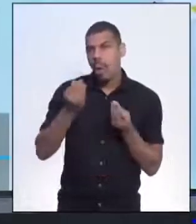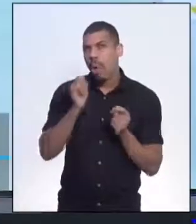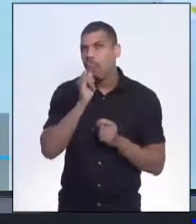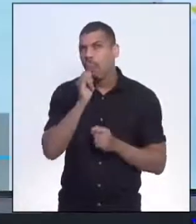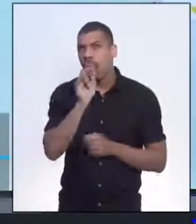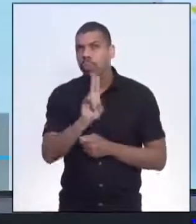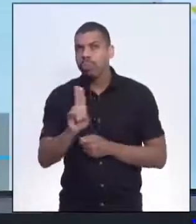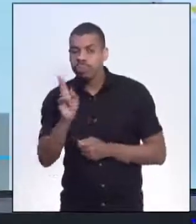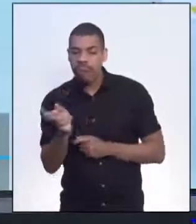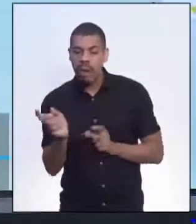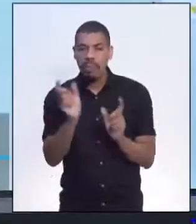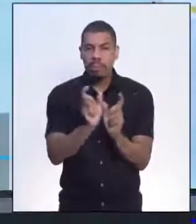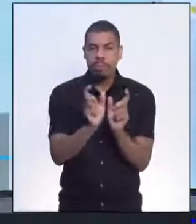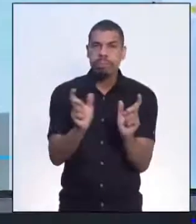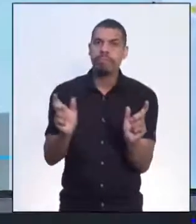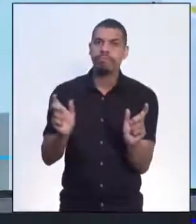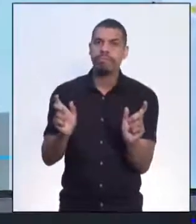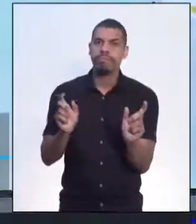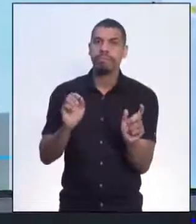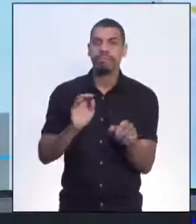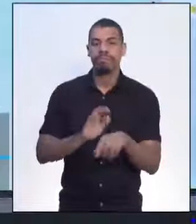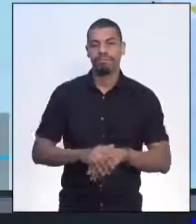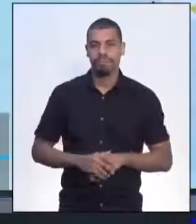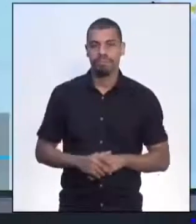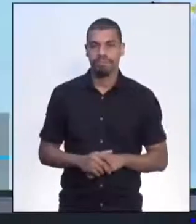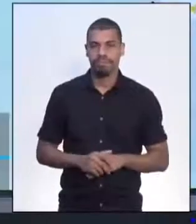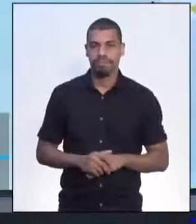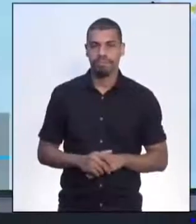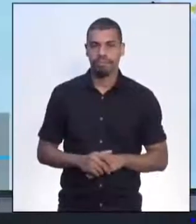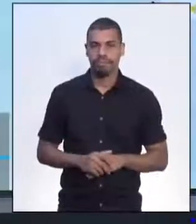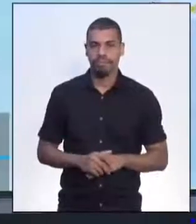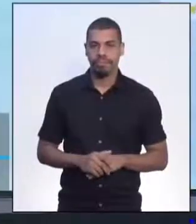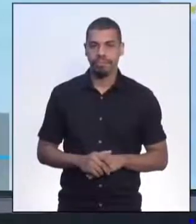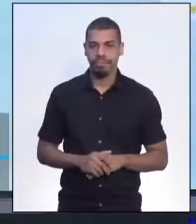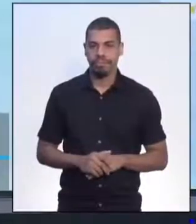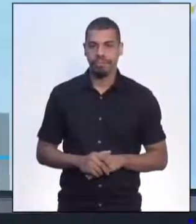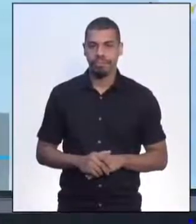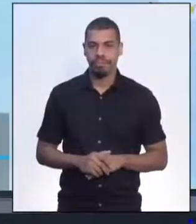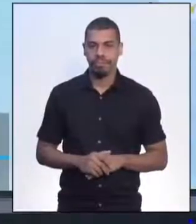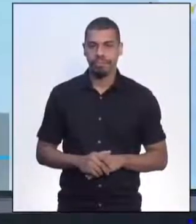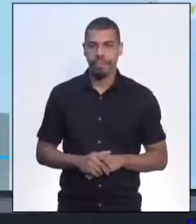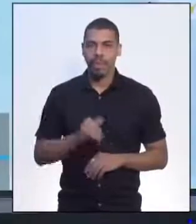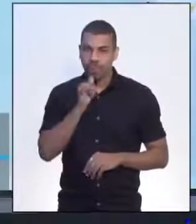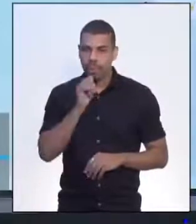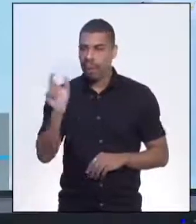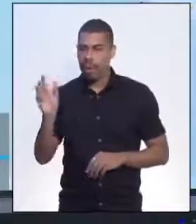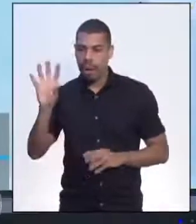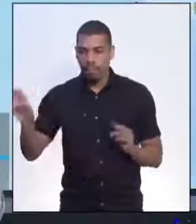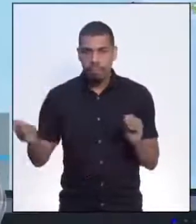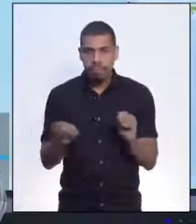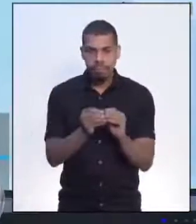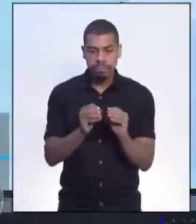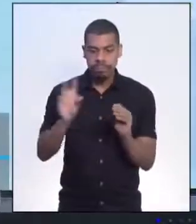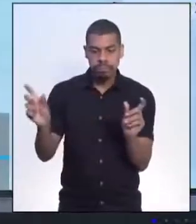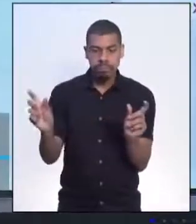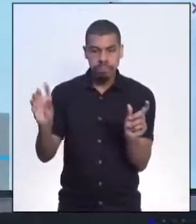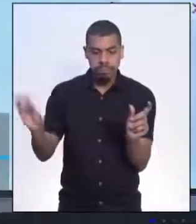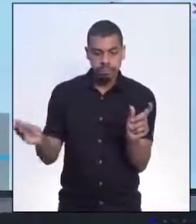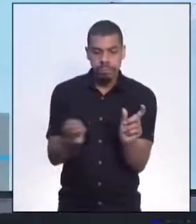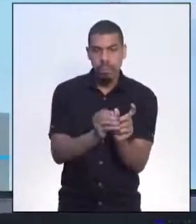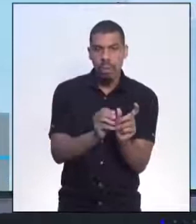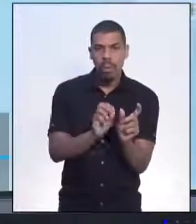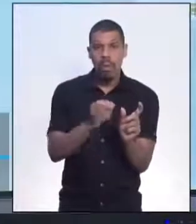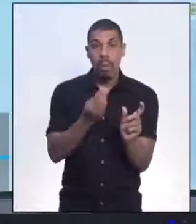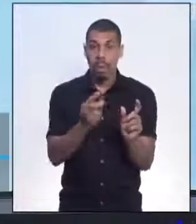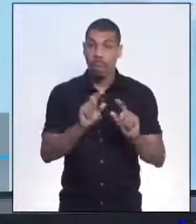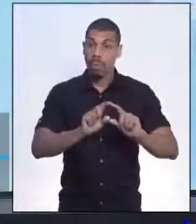uso deles, vai ficar mais fácil. No addition, adicionar, eu vou usar uma